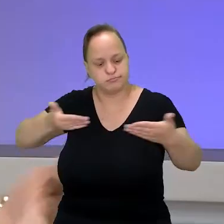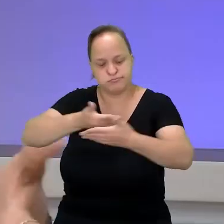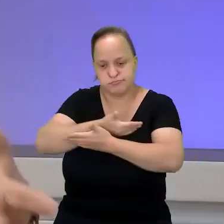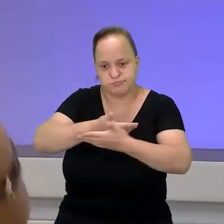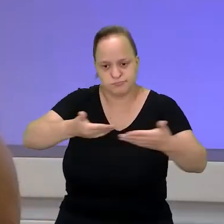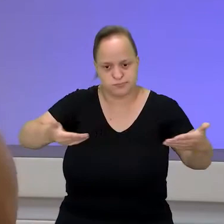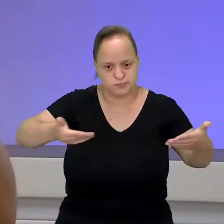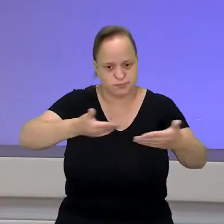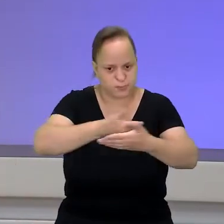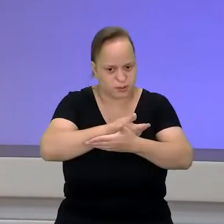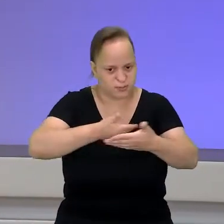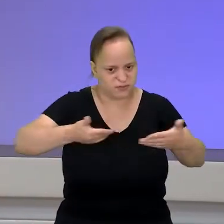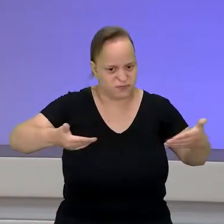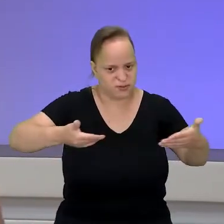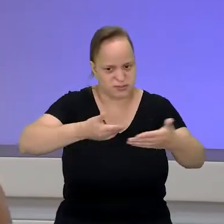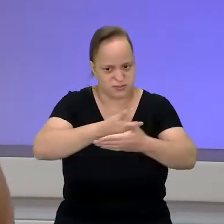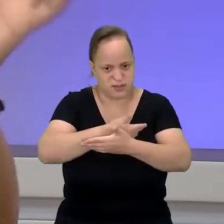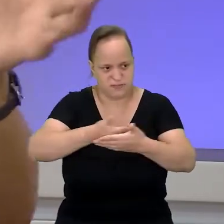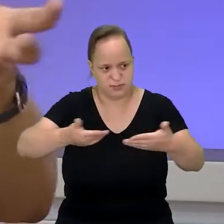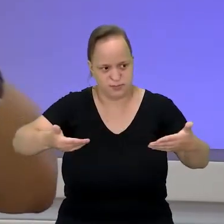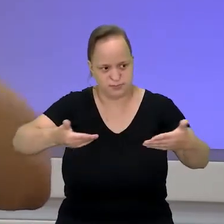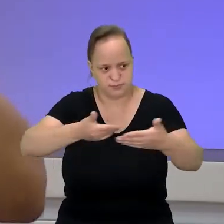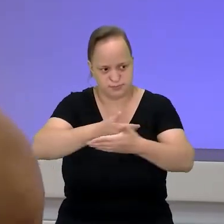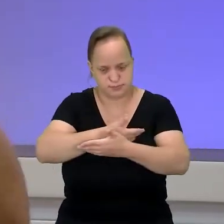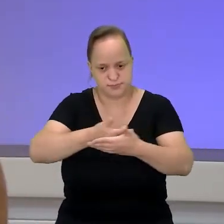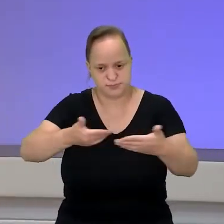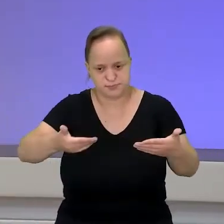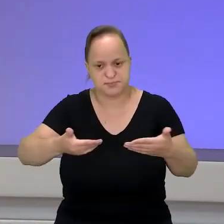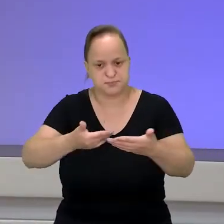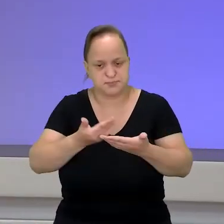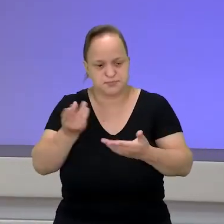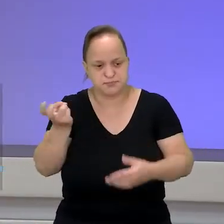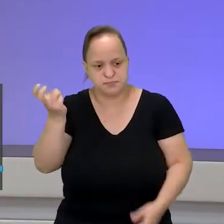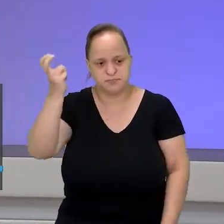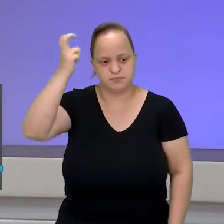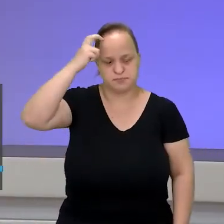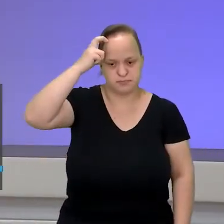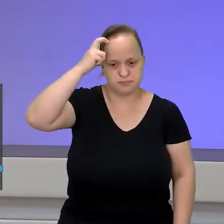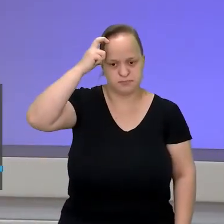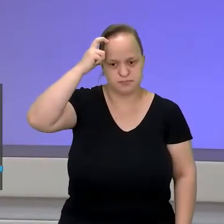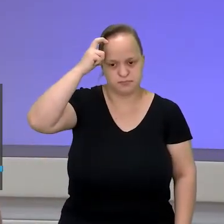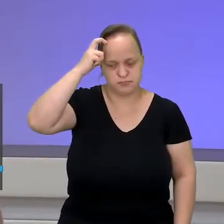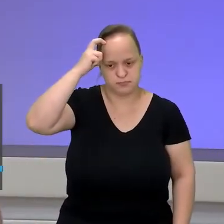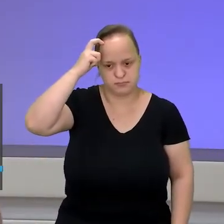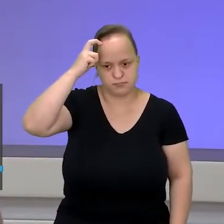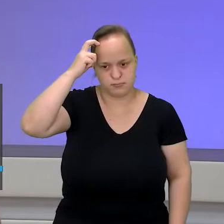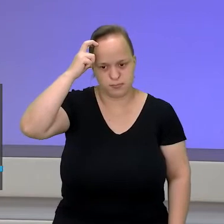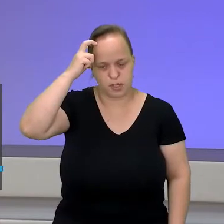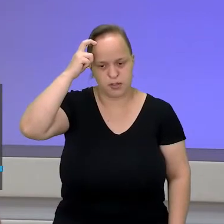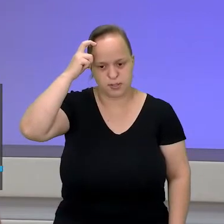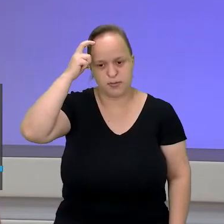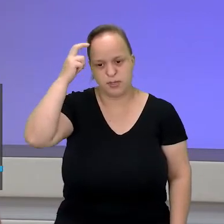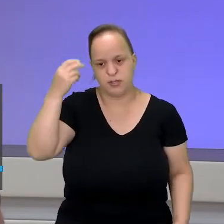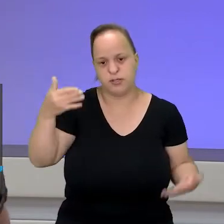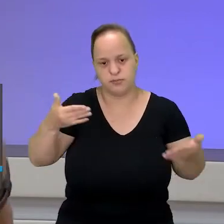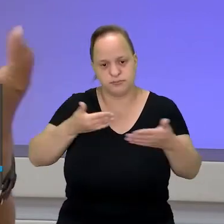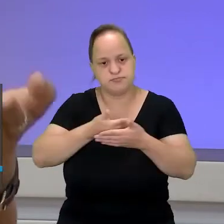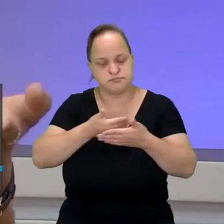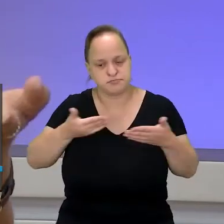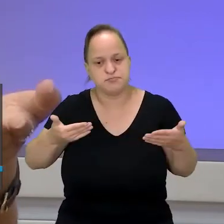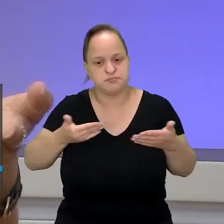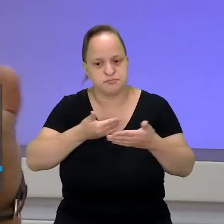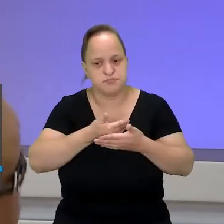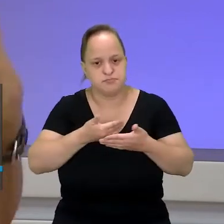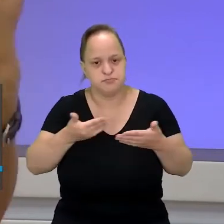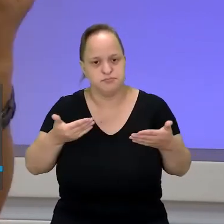para colonizar. Então, tudo isso, essa mistura de culturas, né, fez com que eu acredito que a